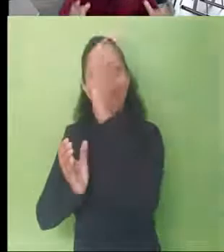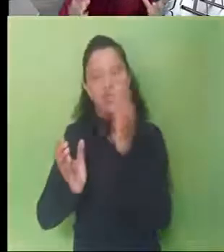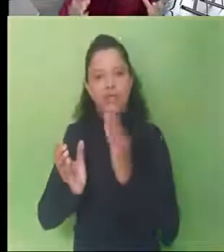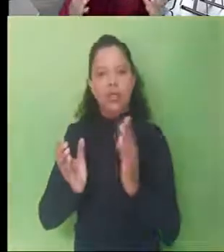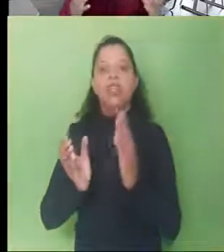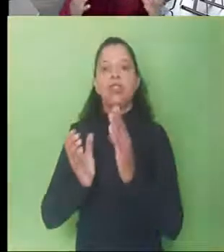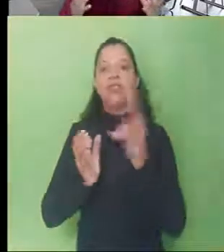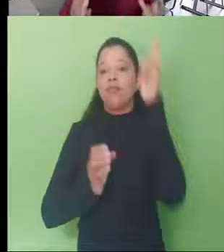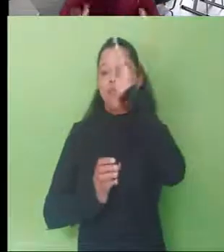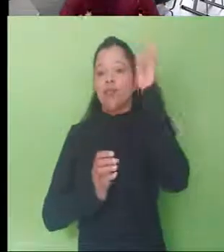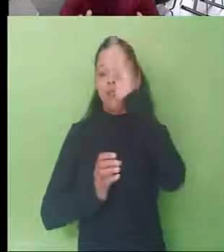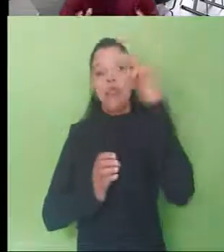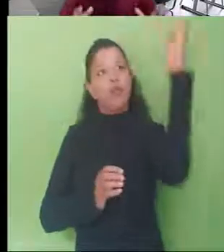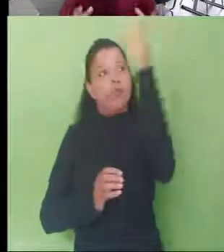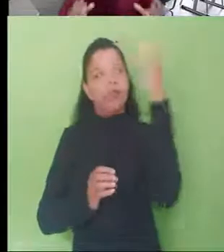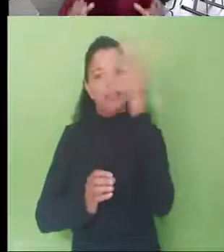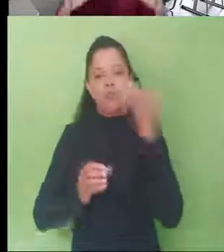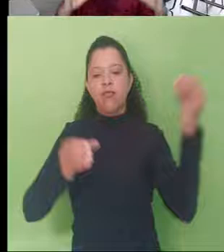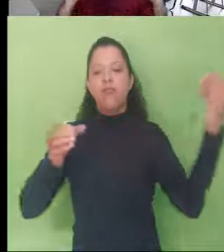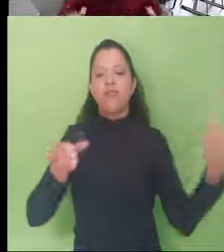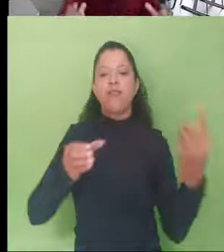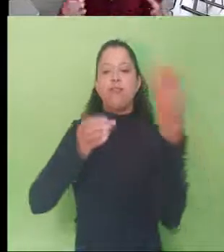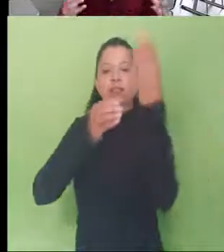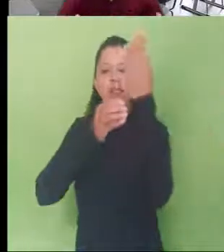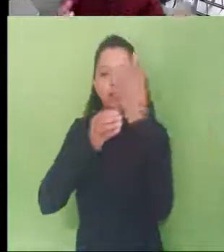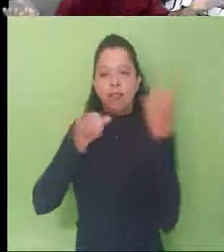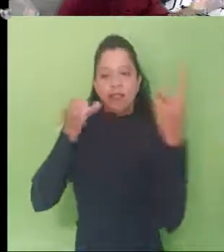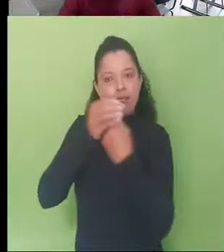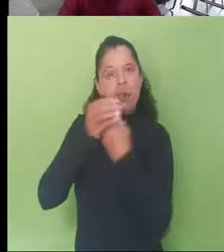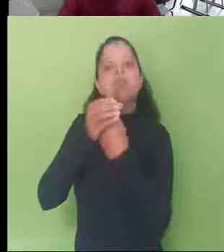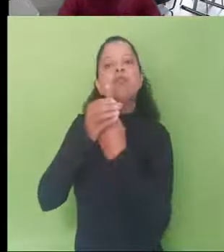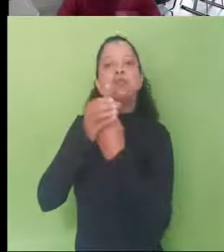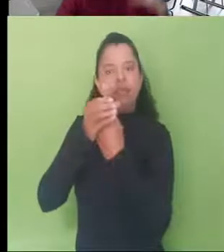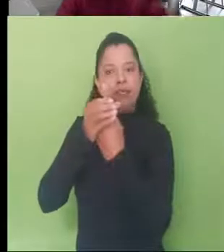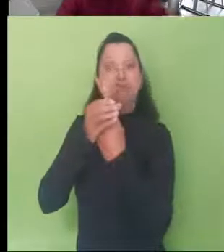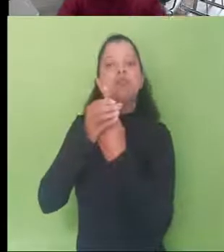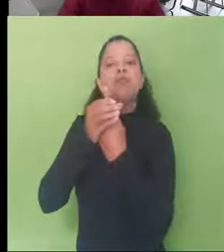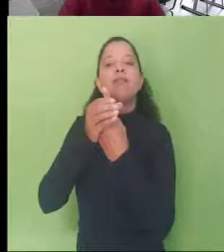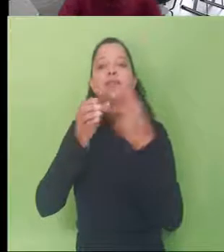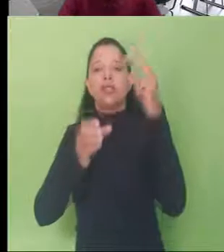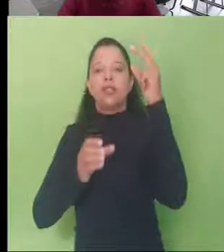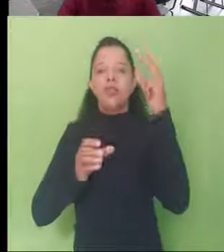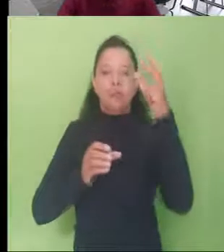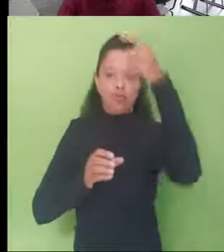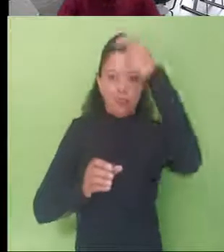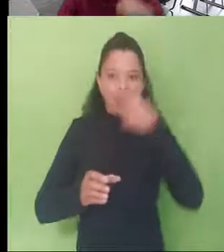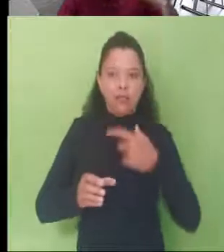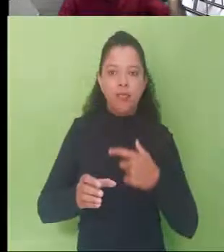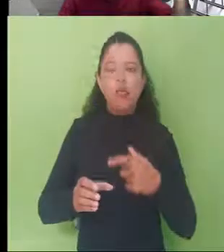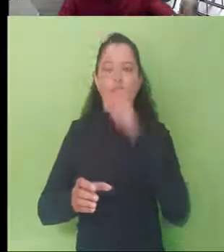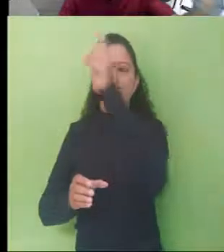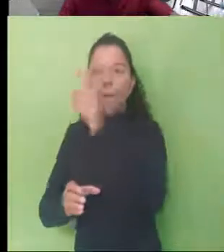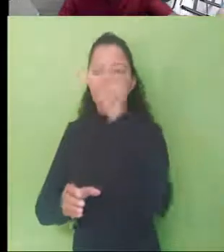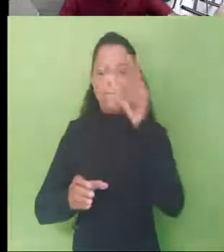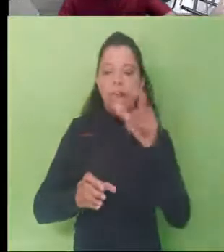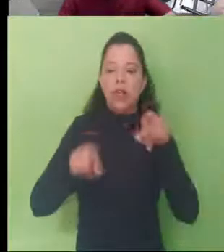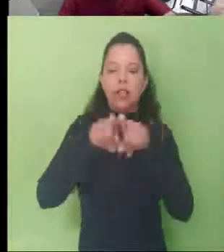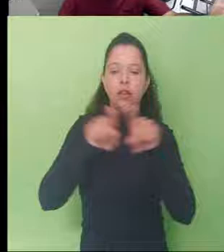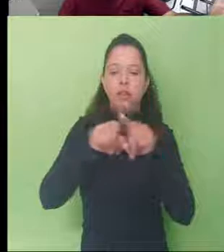Brasil está dentro do conjunto da história da humanidade, da história europeia, da